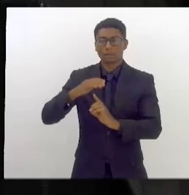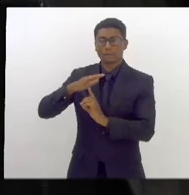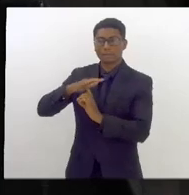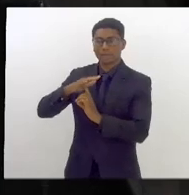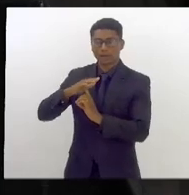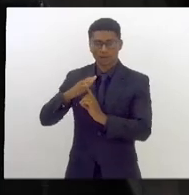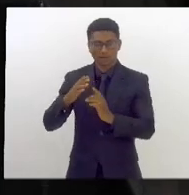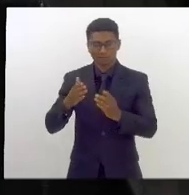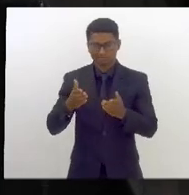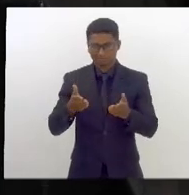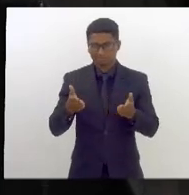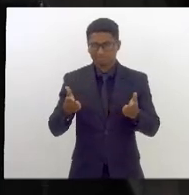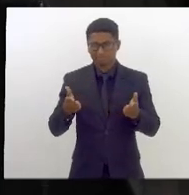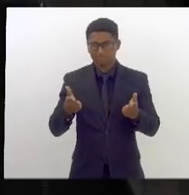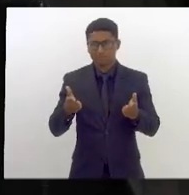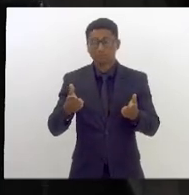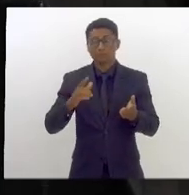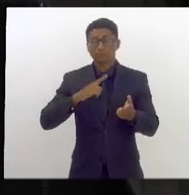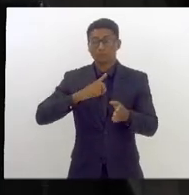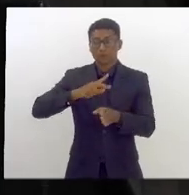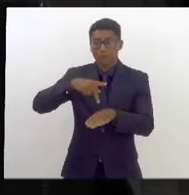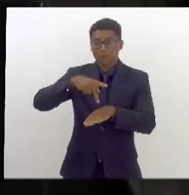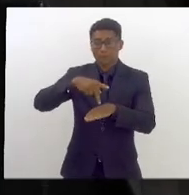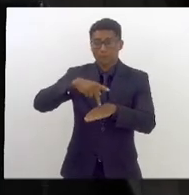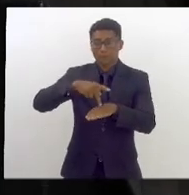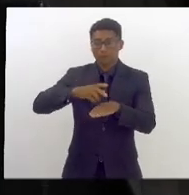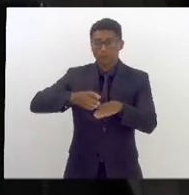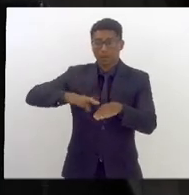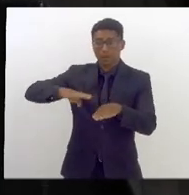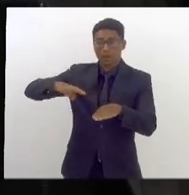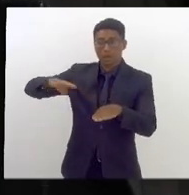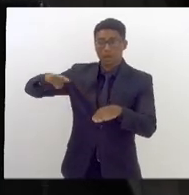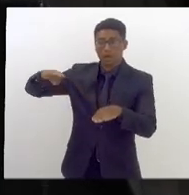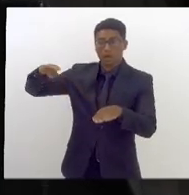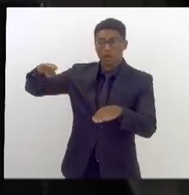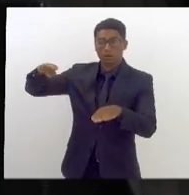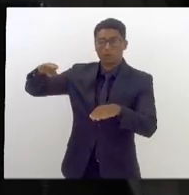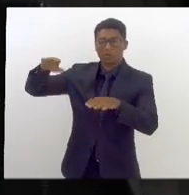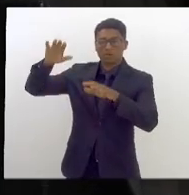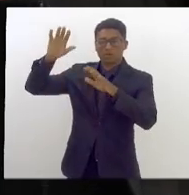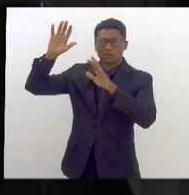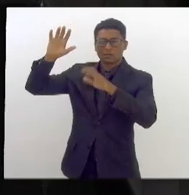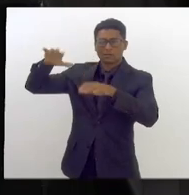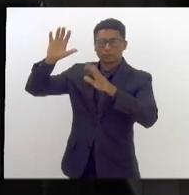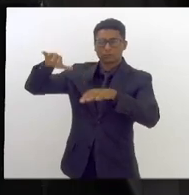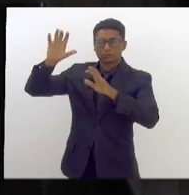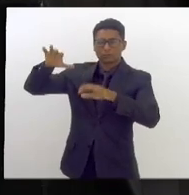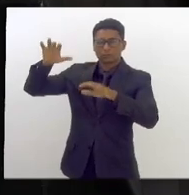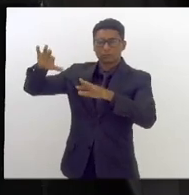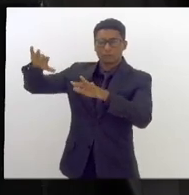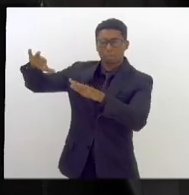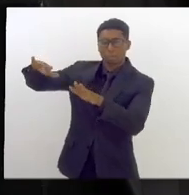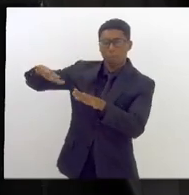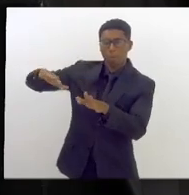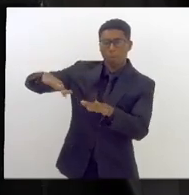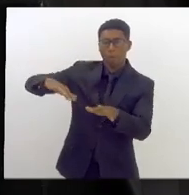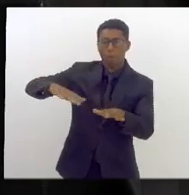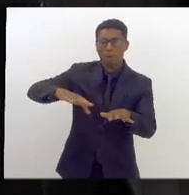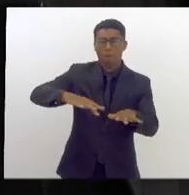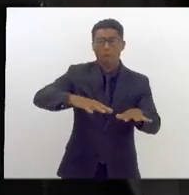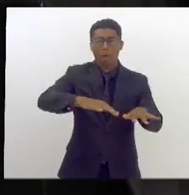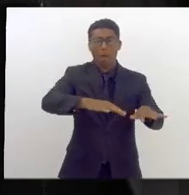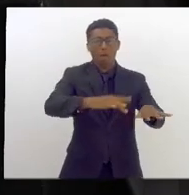numa encosta lateral sem precedentes arrastando tudo matando gente